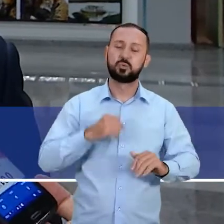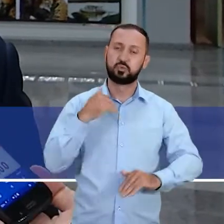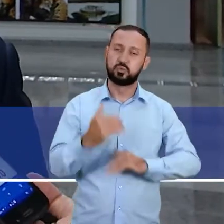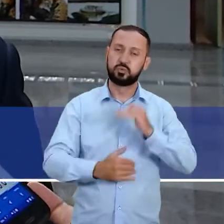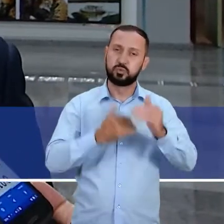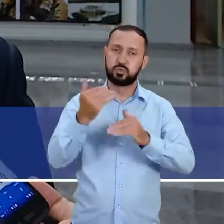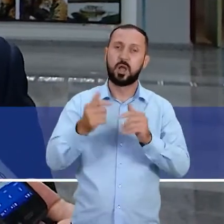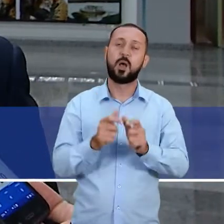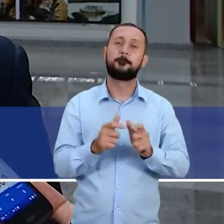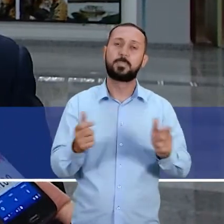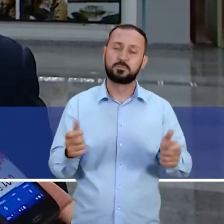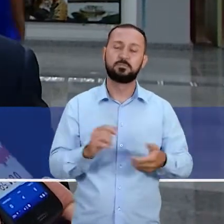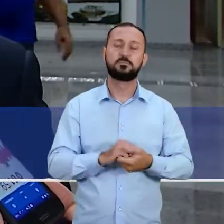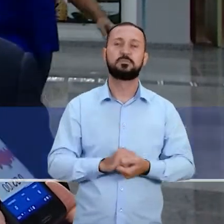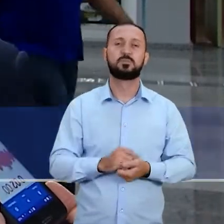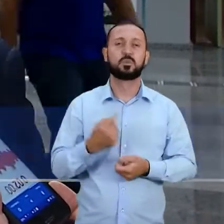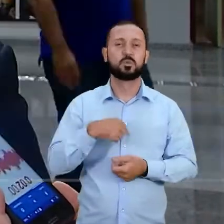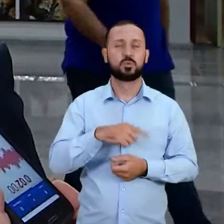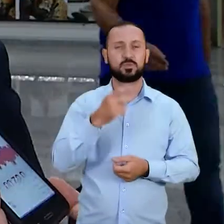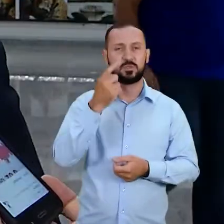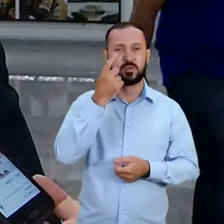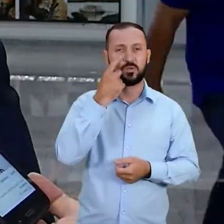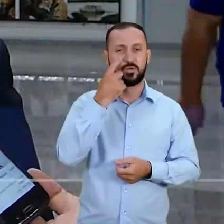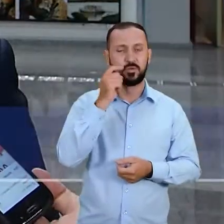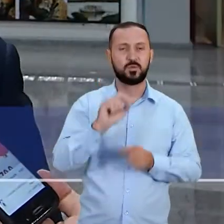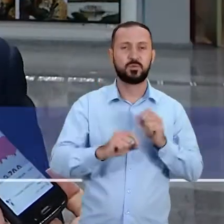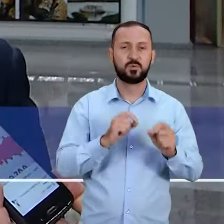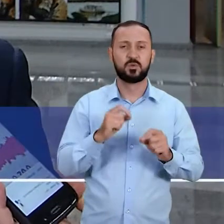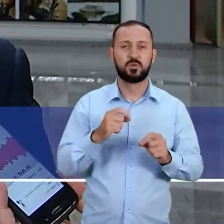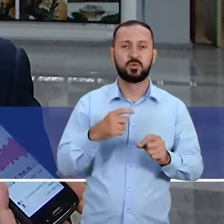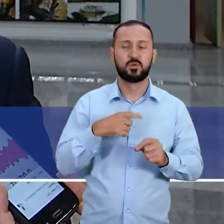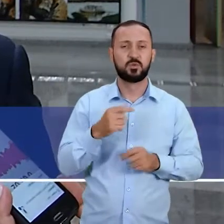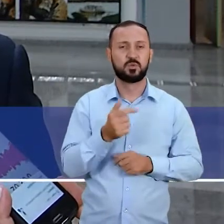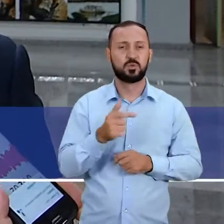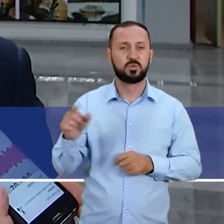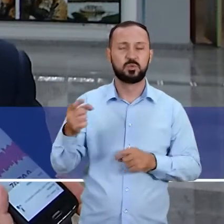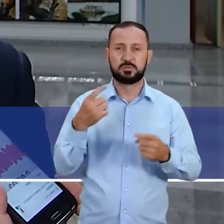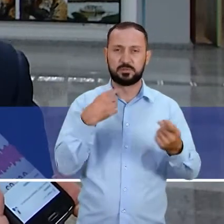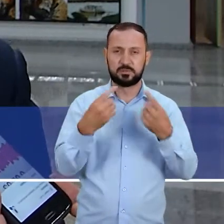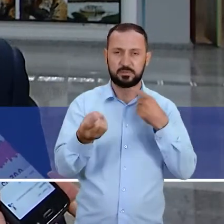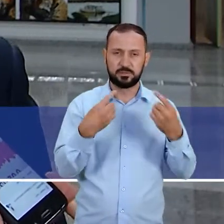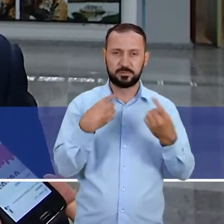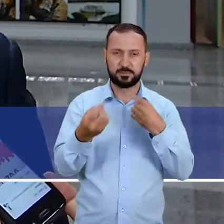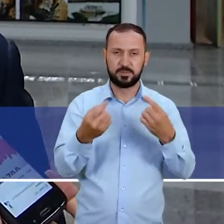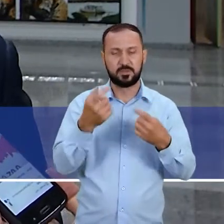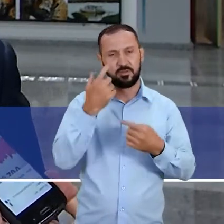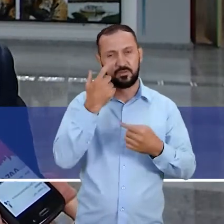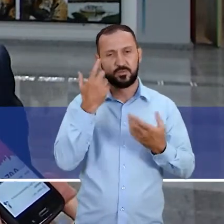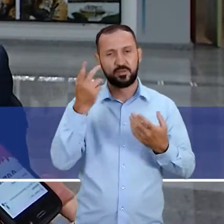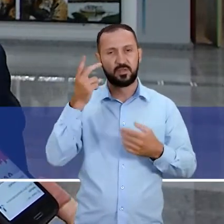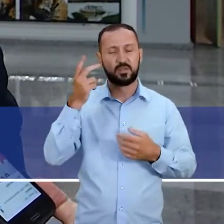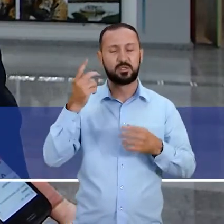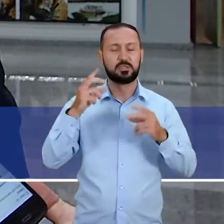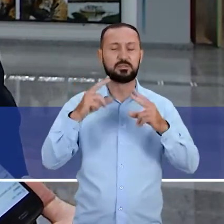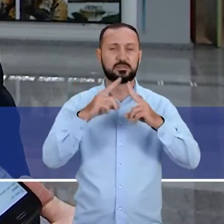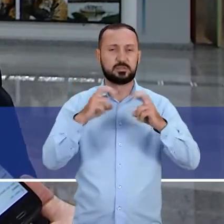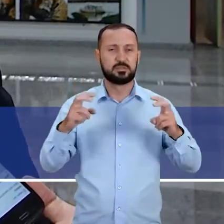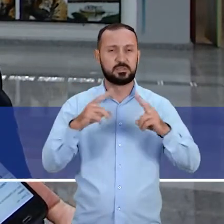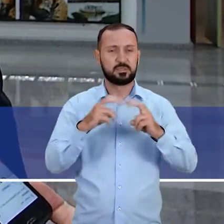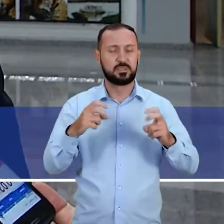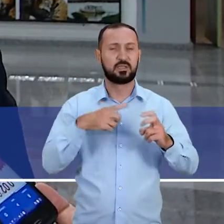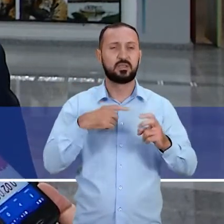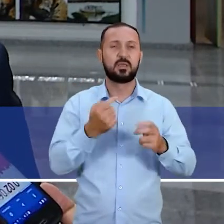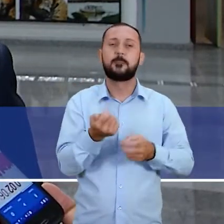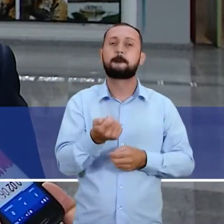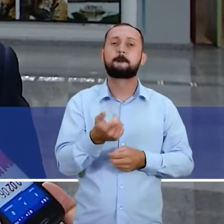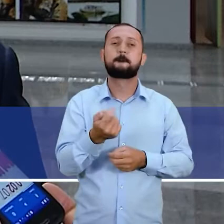tem um potencial de crescimento muito grande. Nós já vimos nos outros debates, você pega Santa